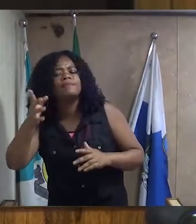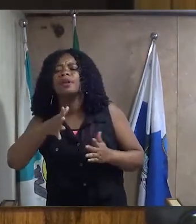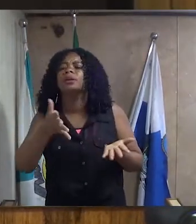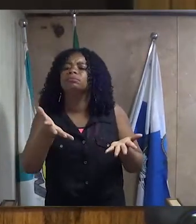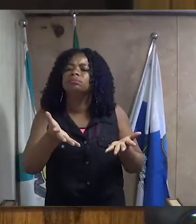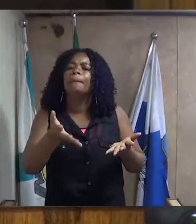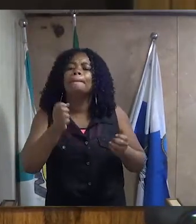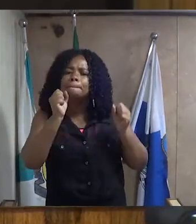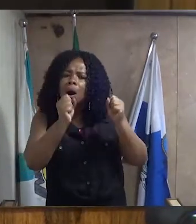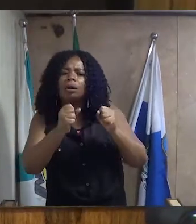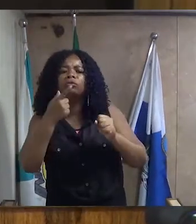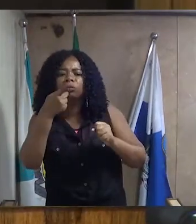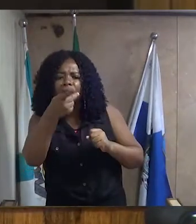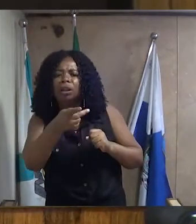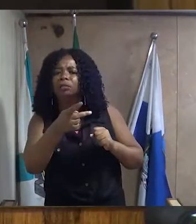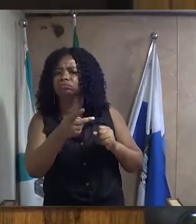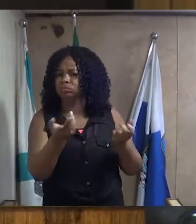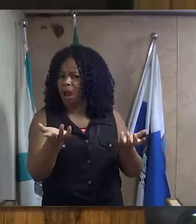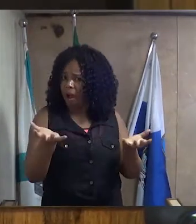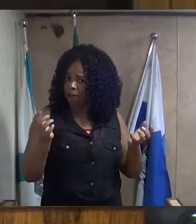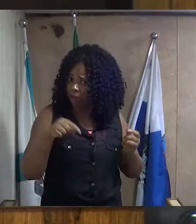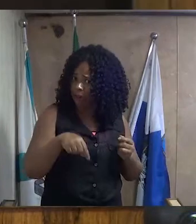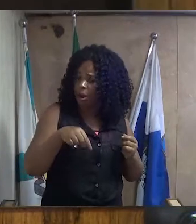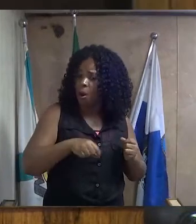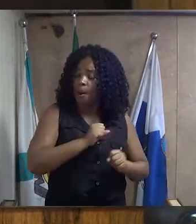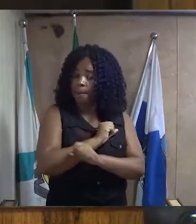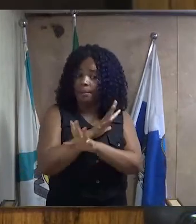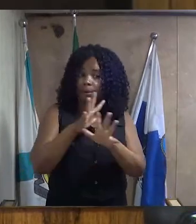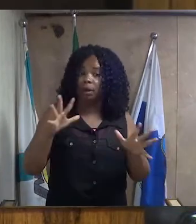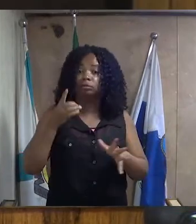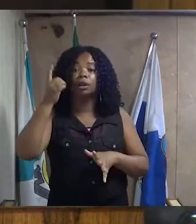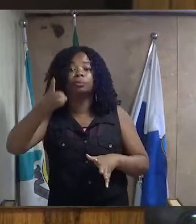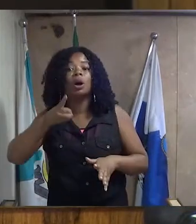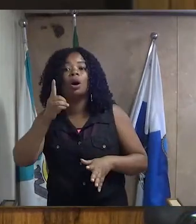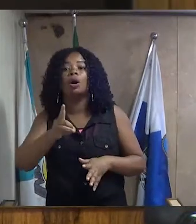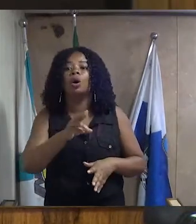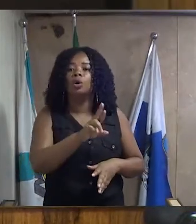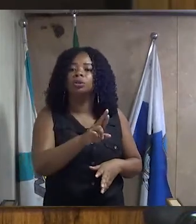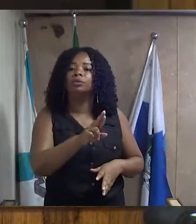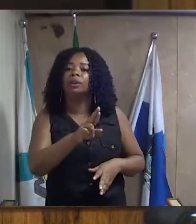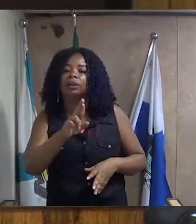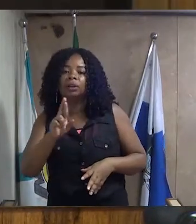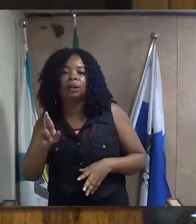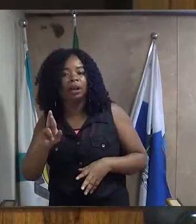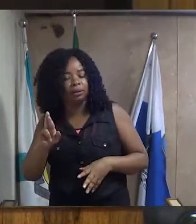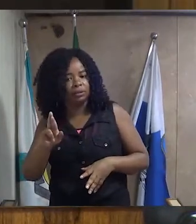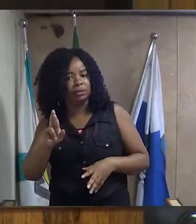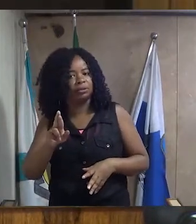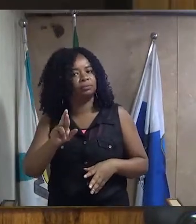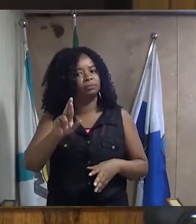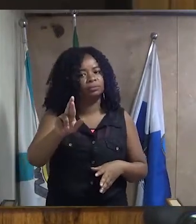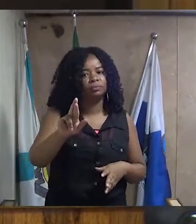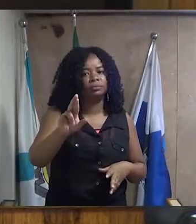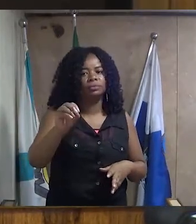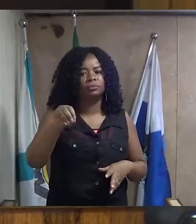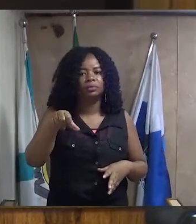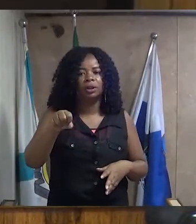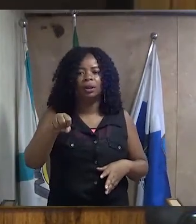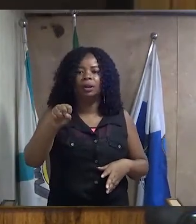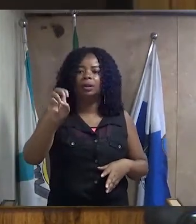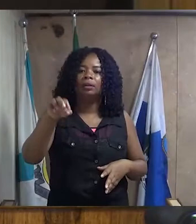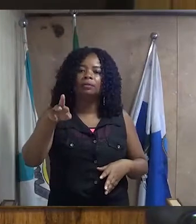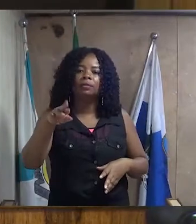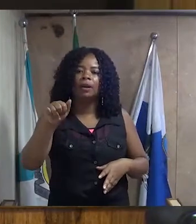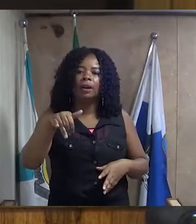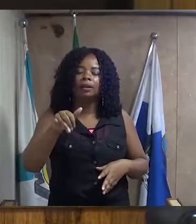posso destacar aqui o brilhante deputado Rosenberg Reis, e juntos com esse